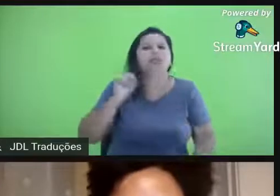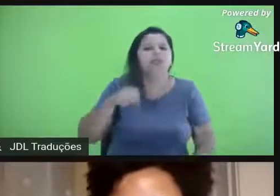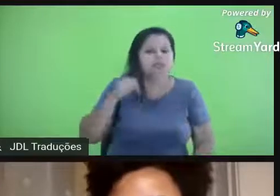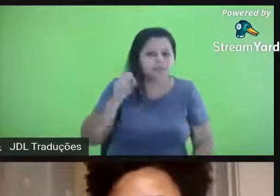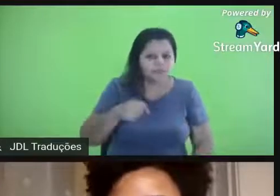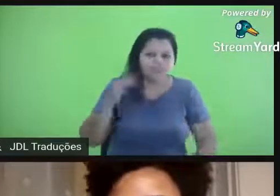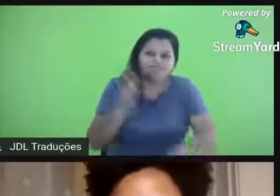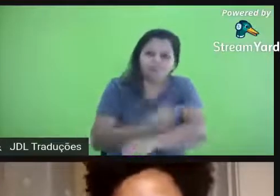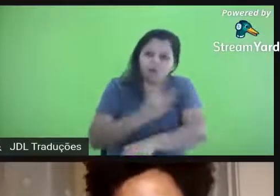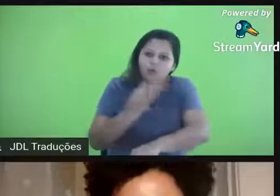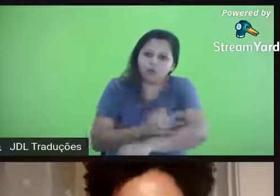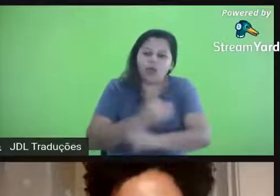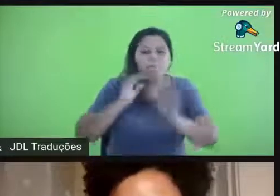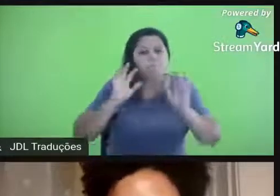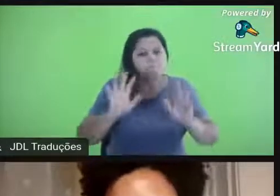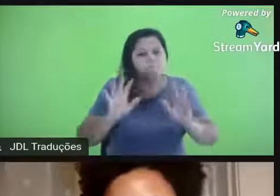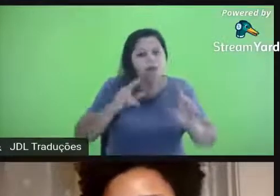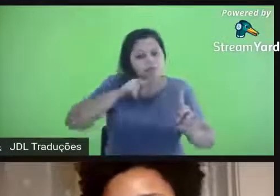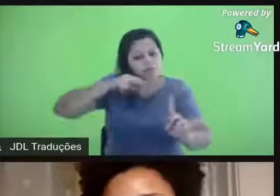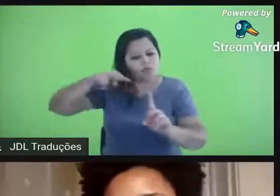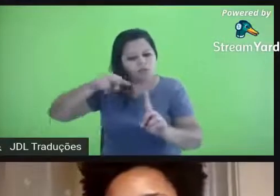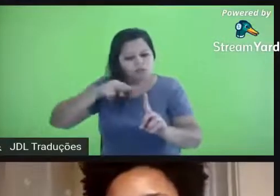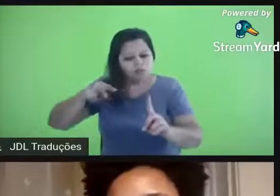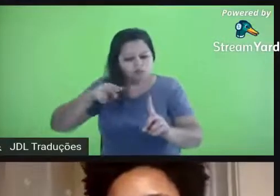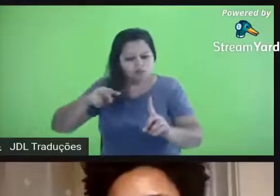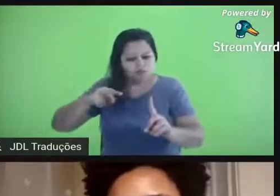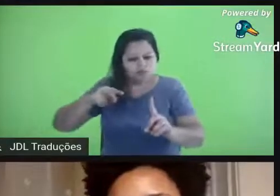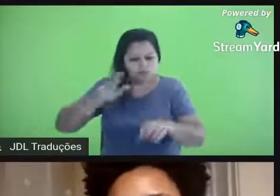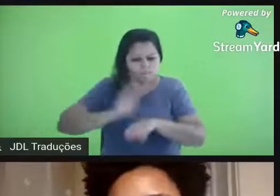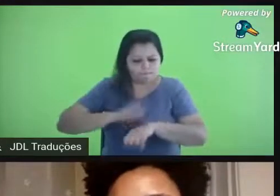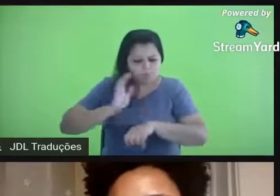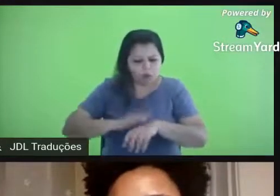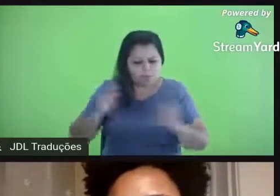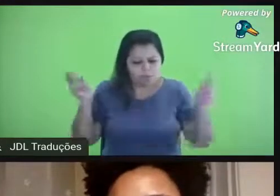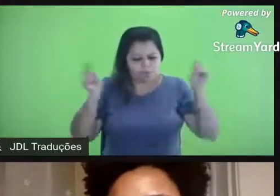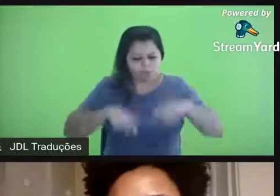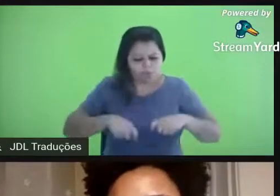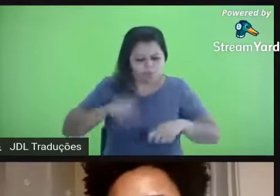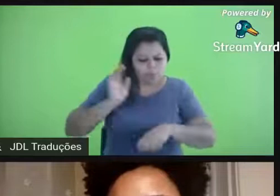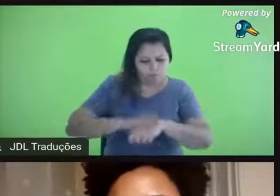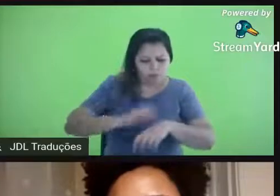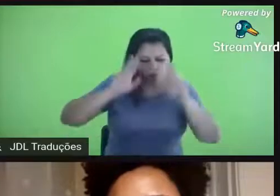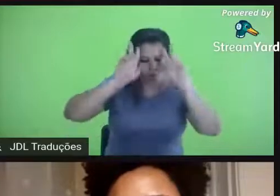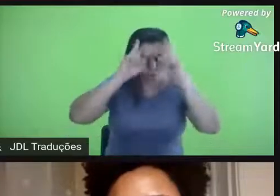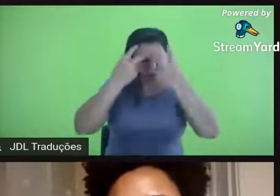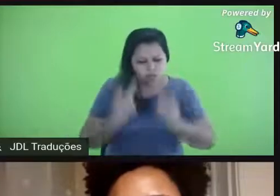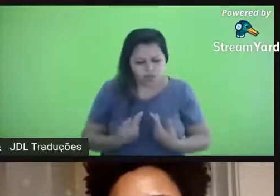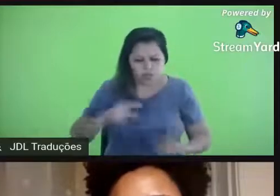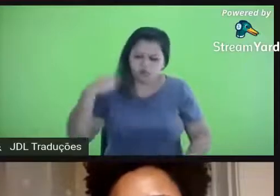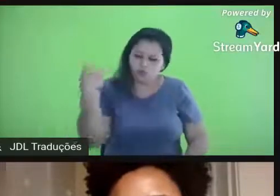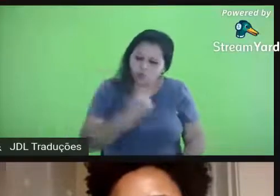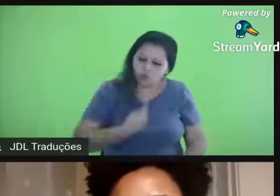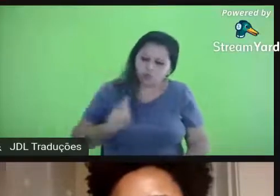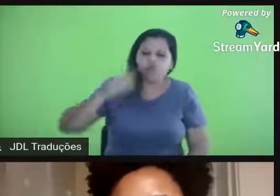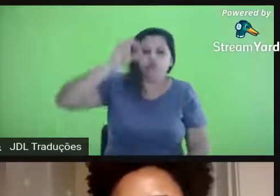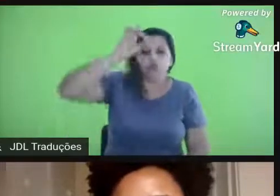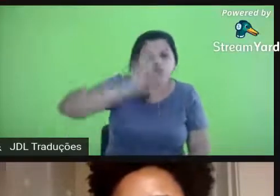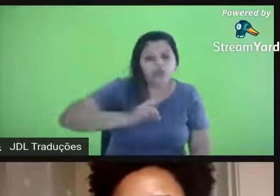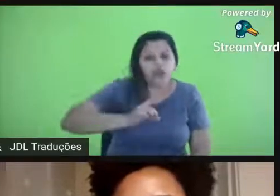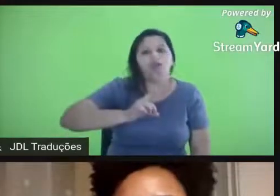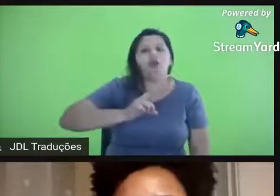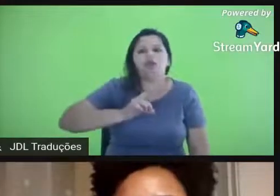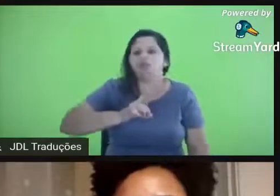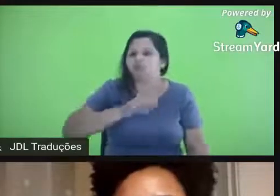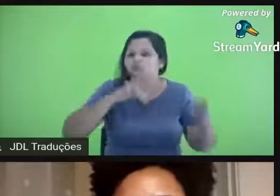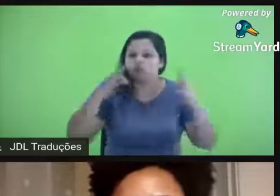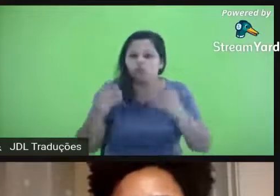dessa perspectiva a partir das nossas potencialidades, né, da nossa humanidade, do nosso direito, né, e